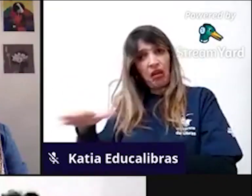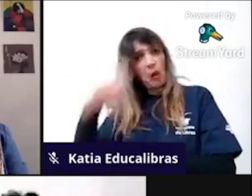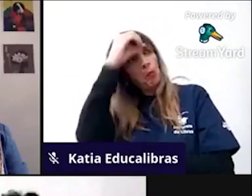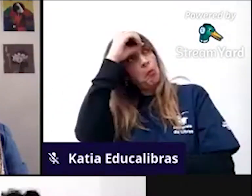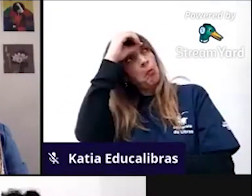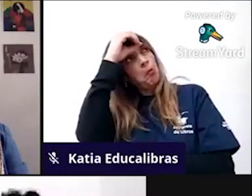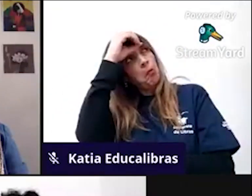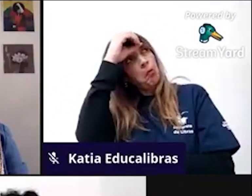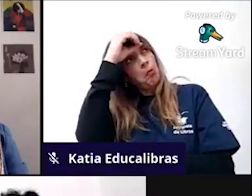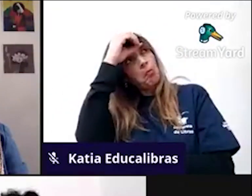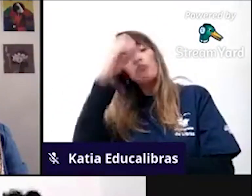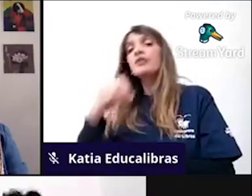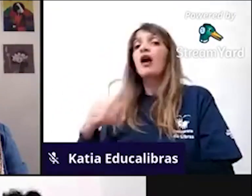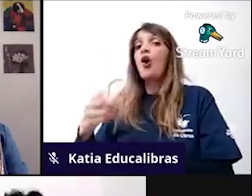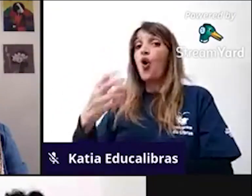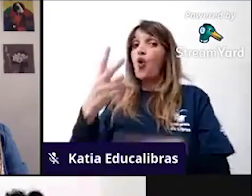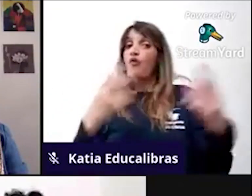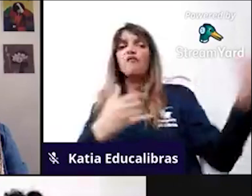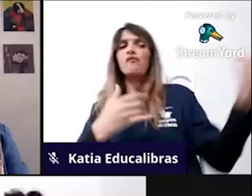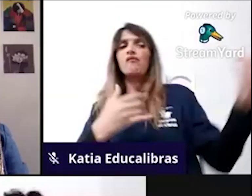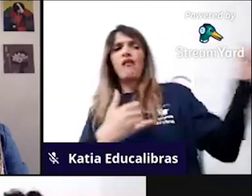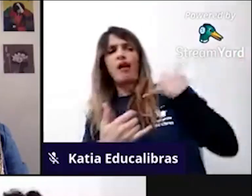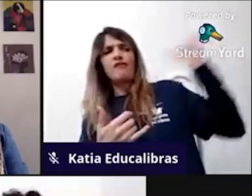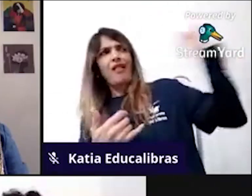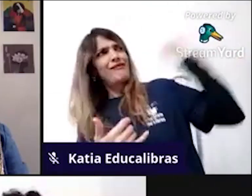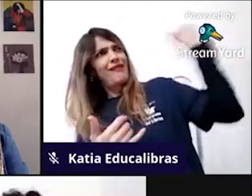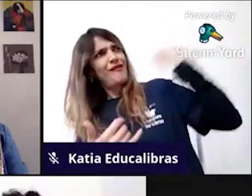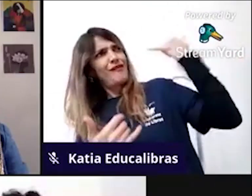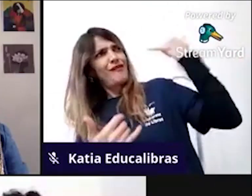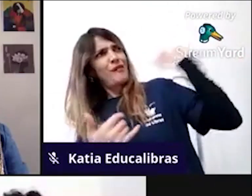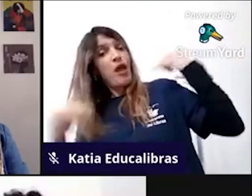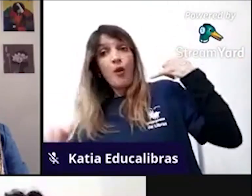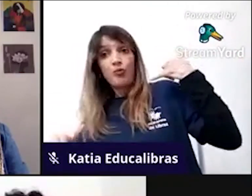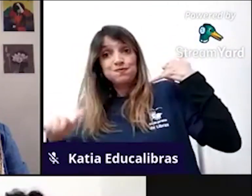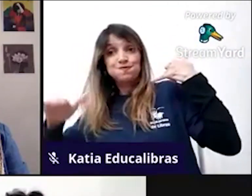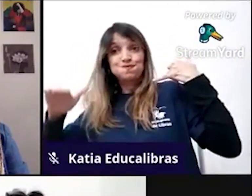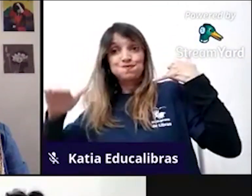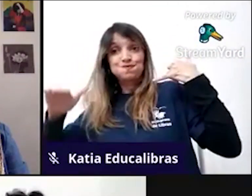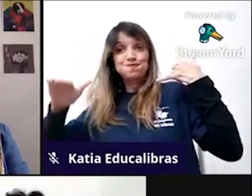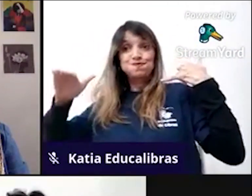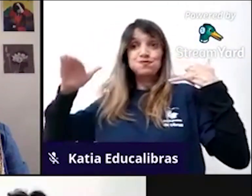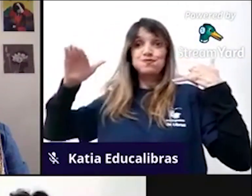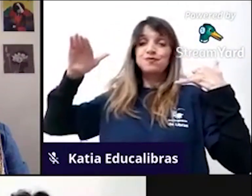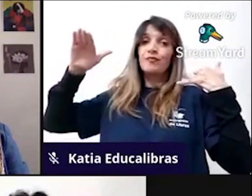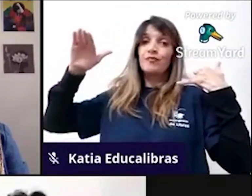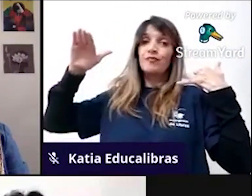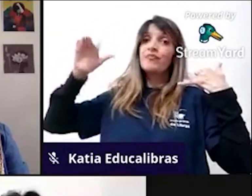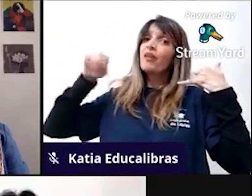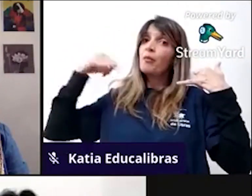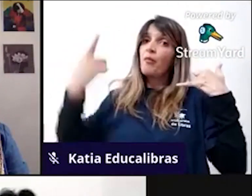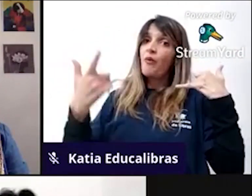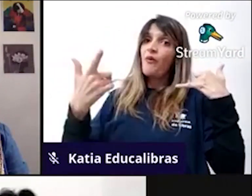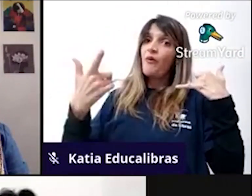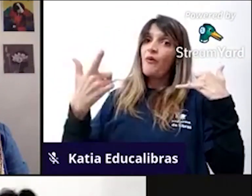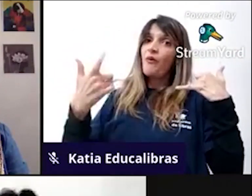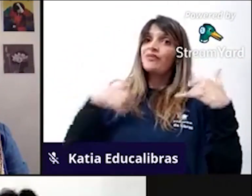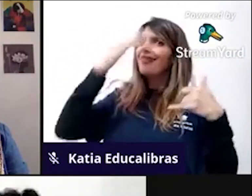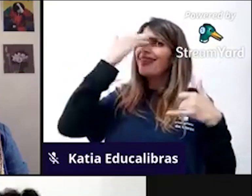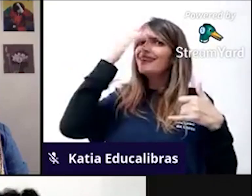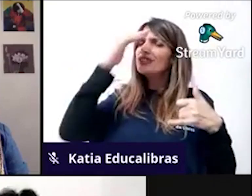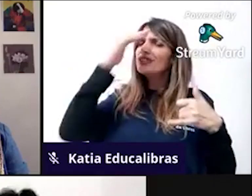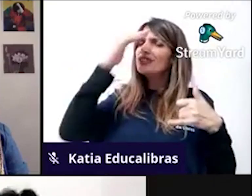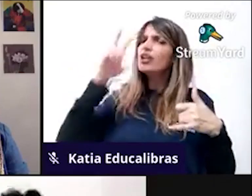foi repetindo essas histórias muitas vezes. E quando eu cresci, finalmente, eu descobri o que, que ele queria dizer. Quando eu me